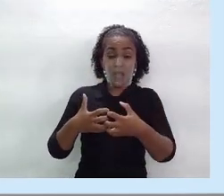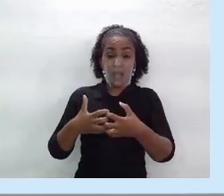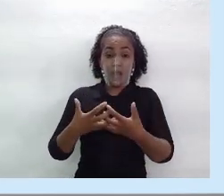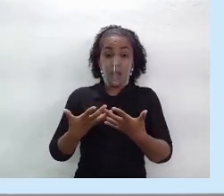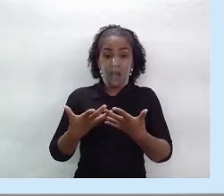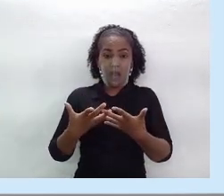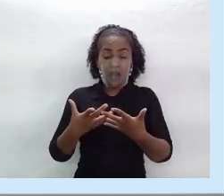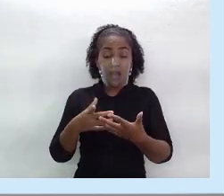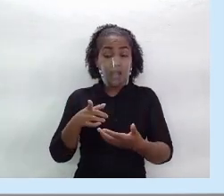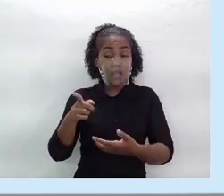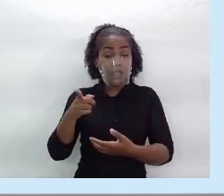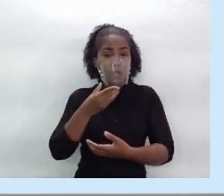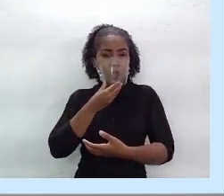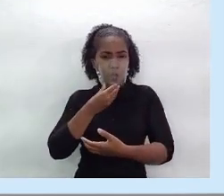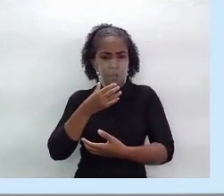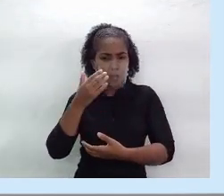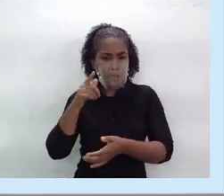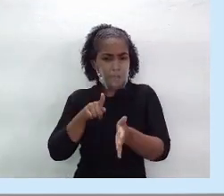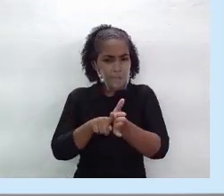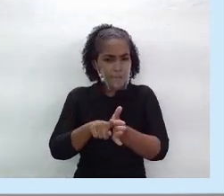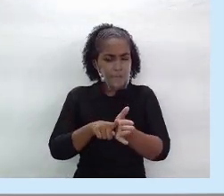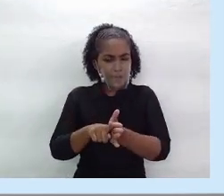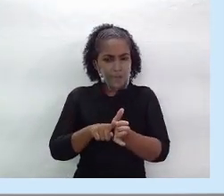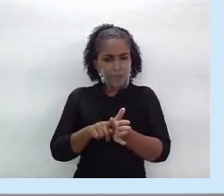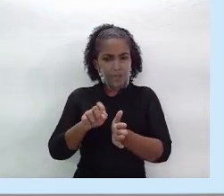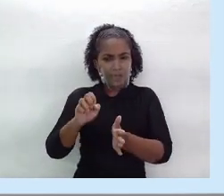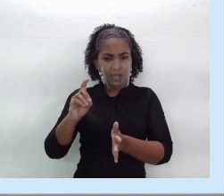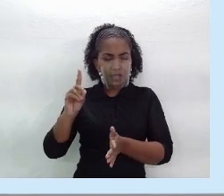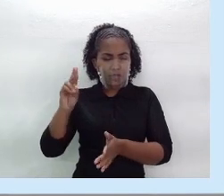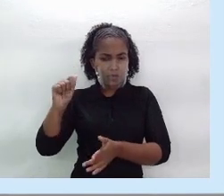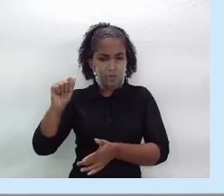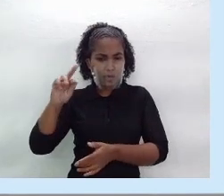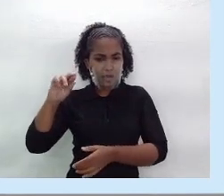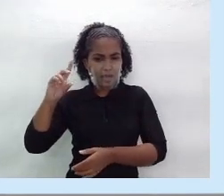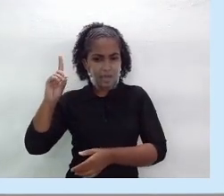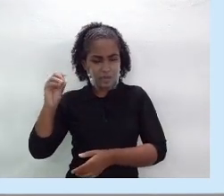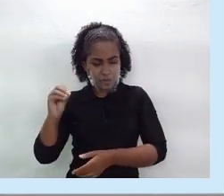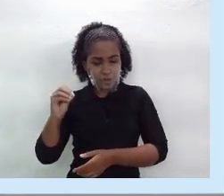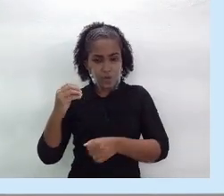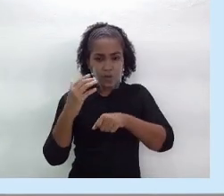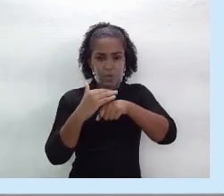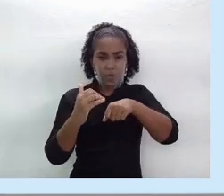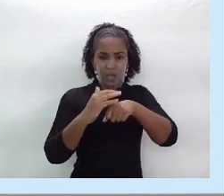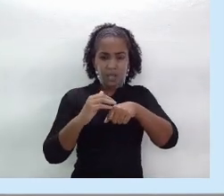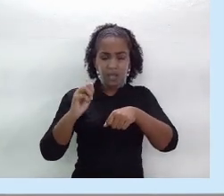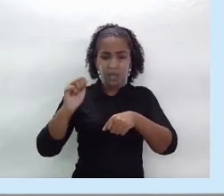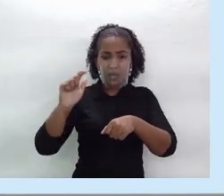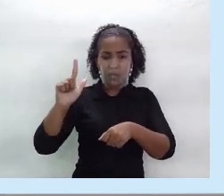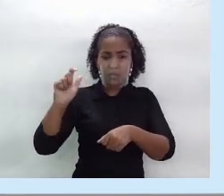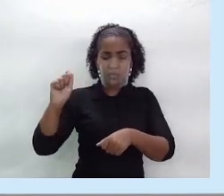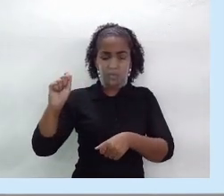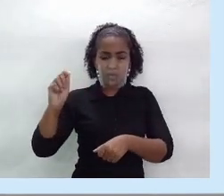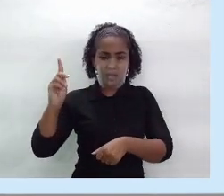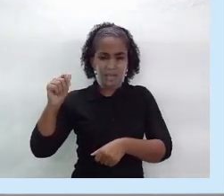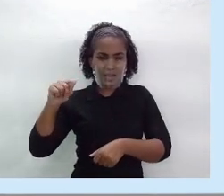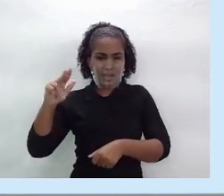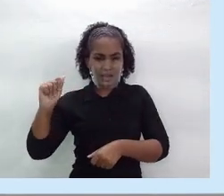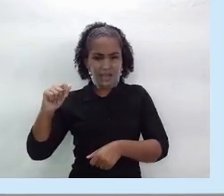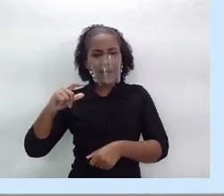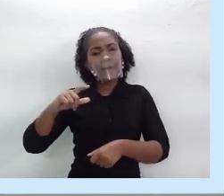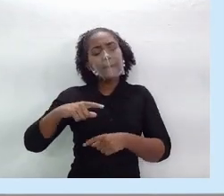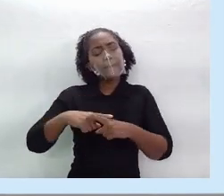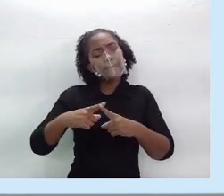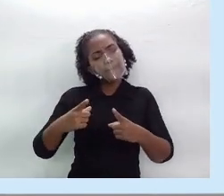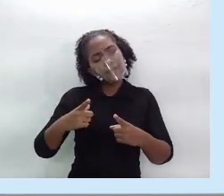esse austríaco, Eduardo Suez, ele chamava de Gondwana. Mas existe